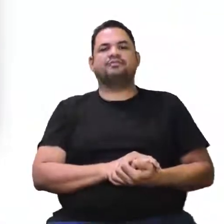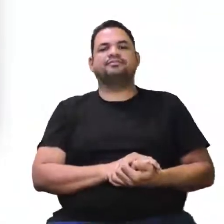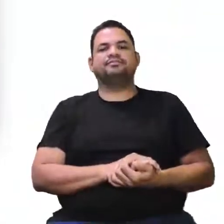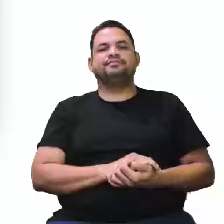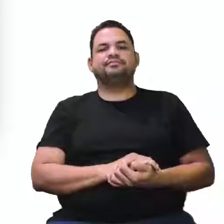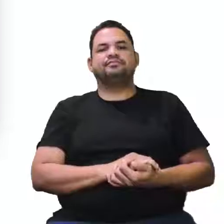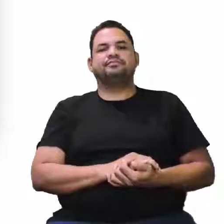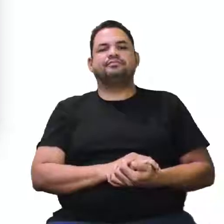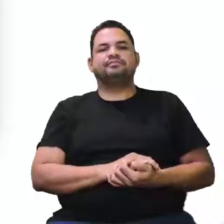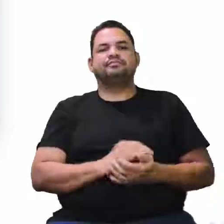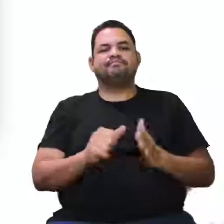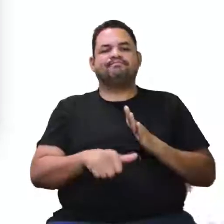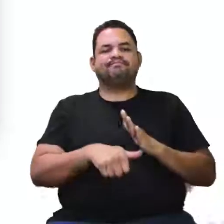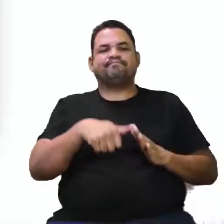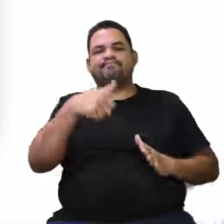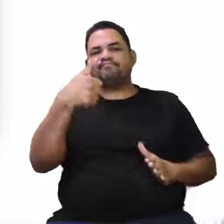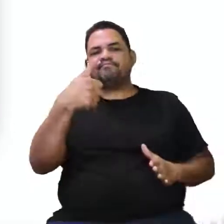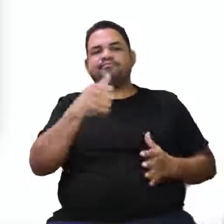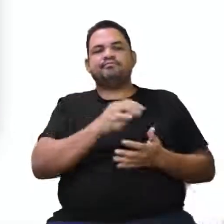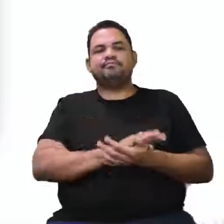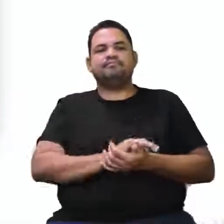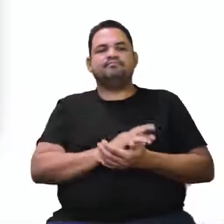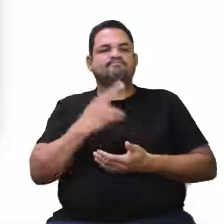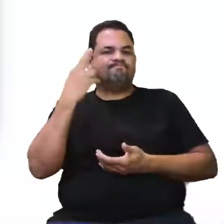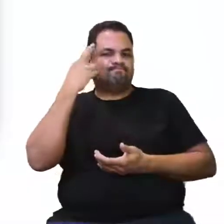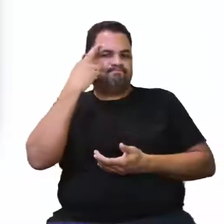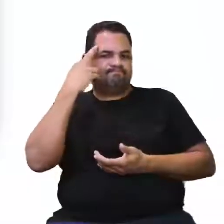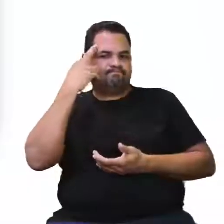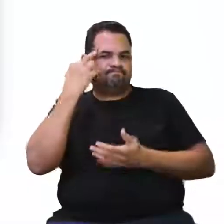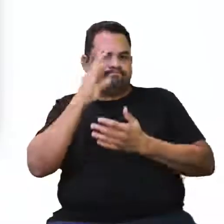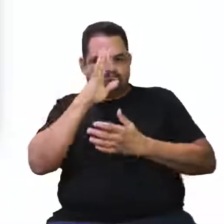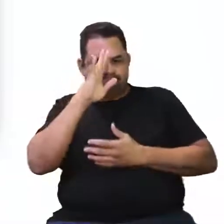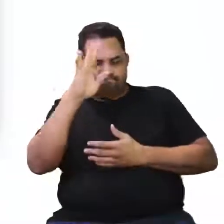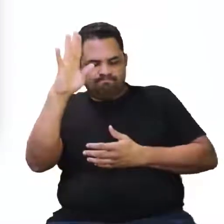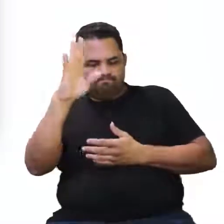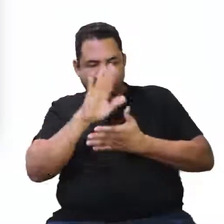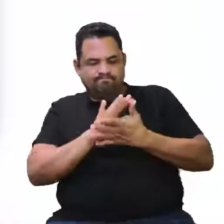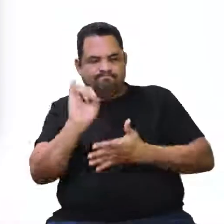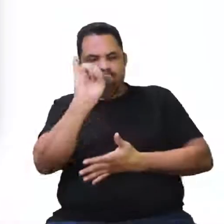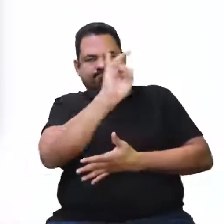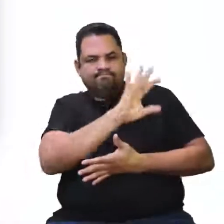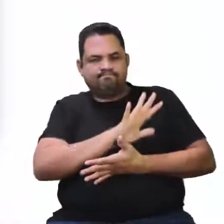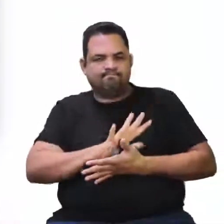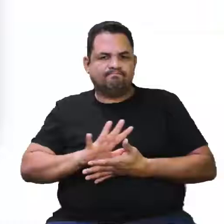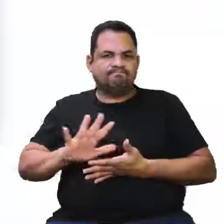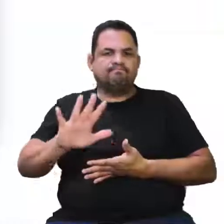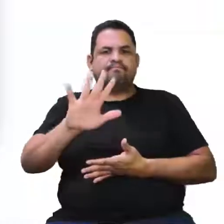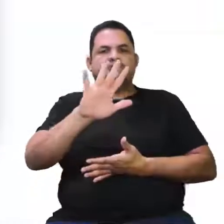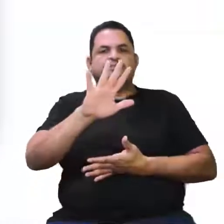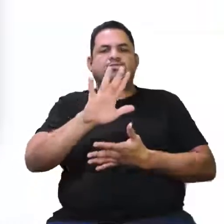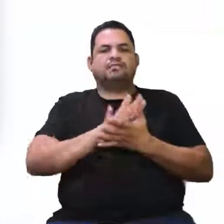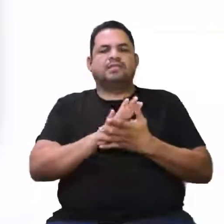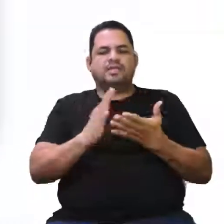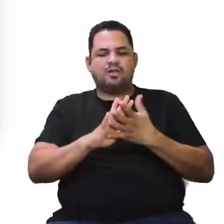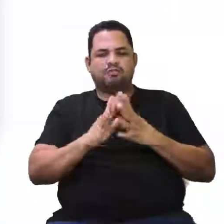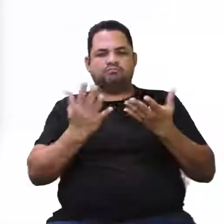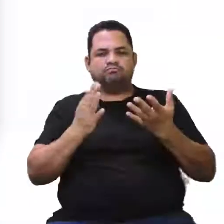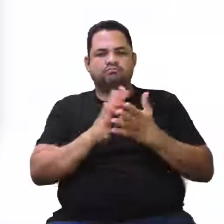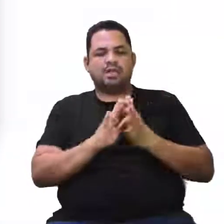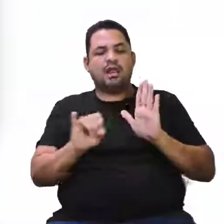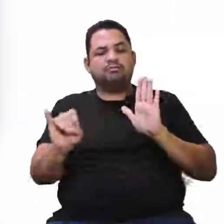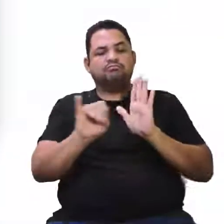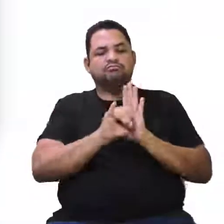Chegamos aqui ao nosso primeiro momento, né? As reflexões aí sobre essas concepções aí de imagem